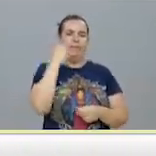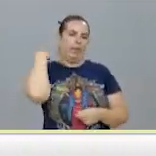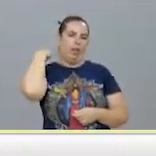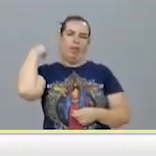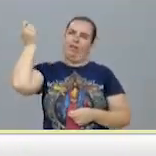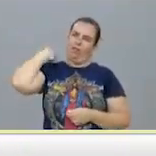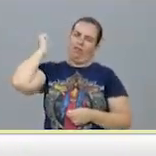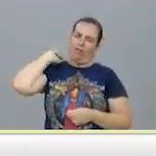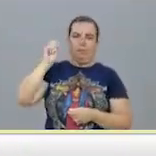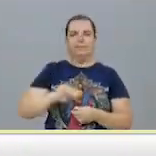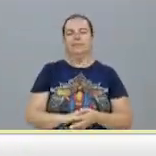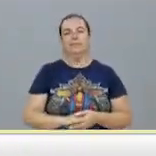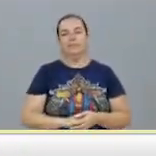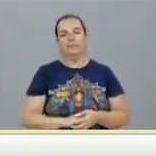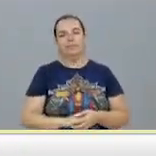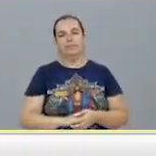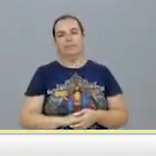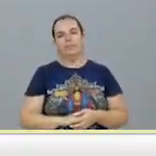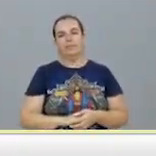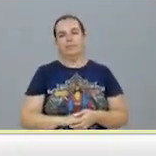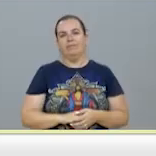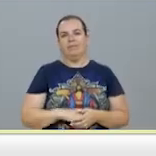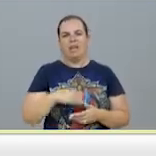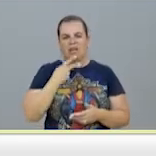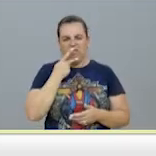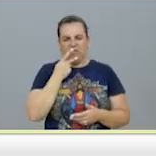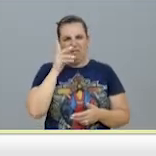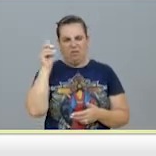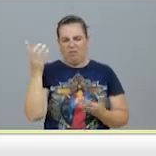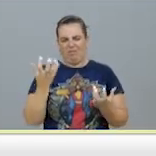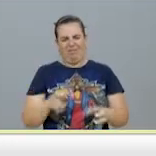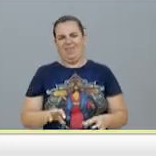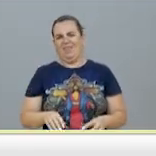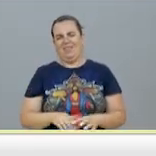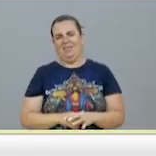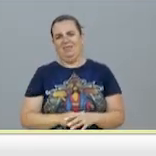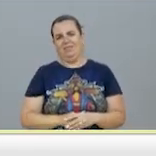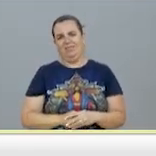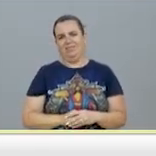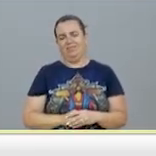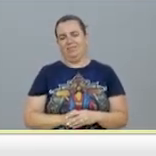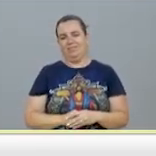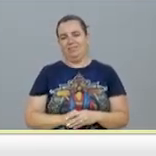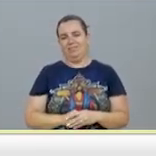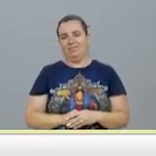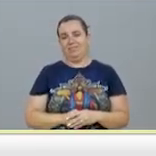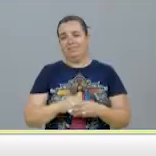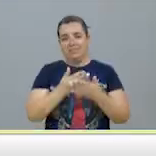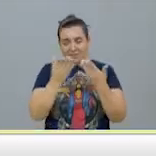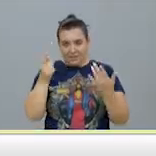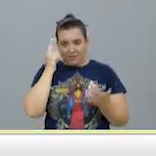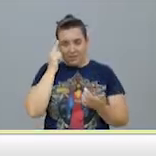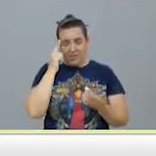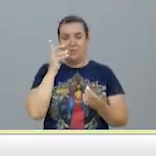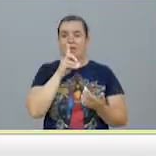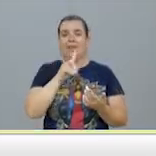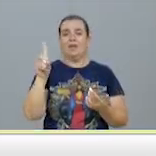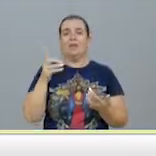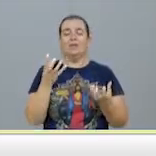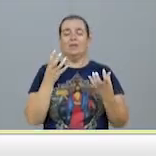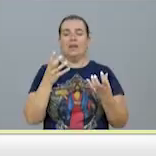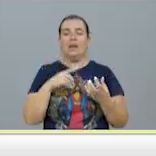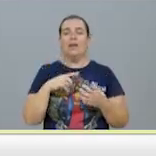Seu danado, seu filho desobediente. Deus não quer isso. Você acha que Deus quer nos